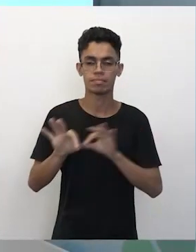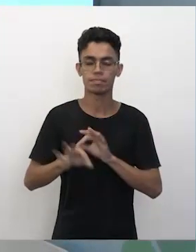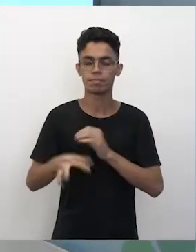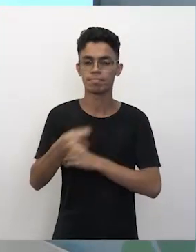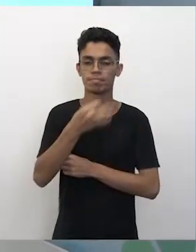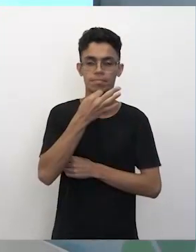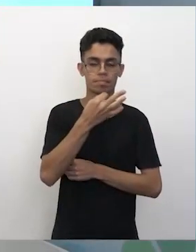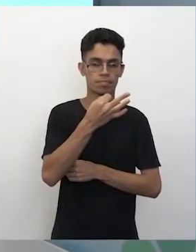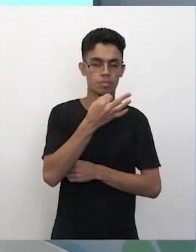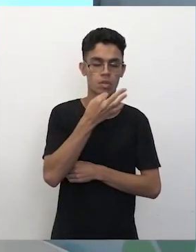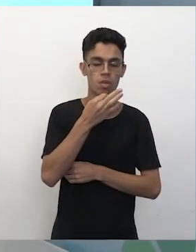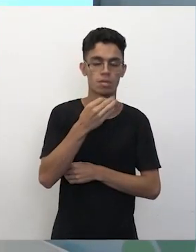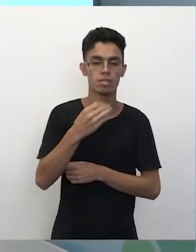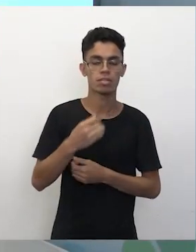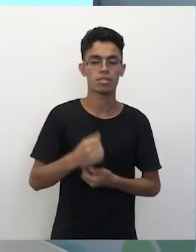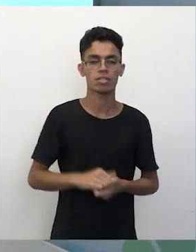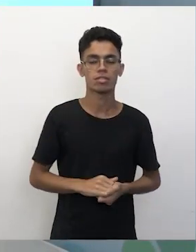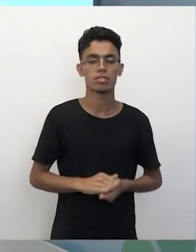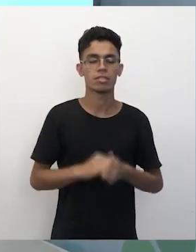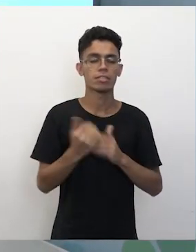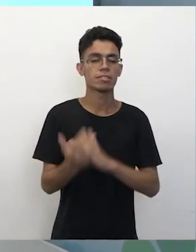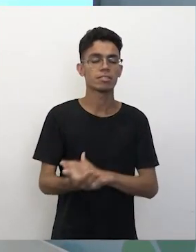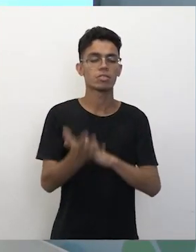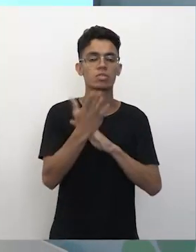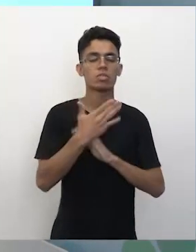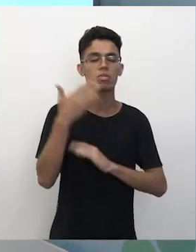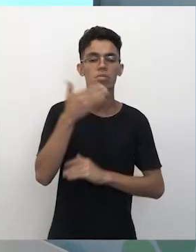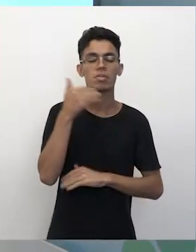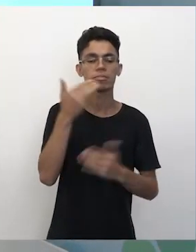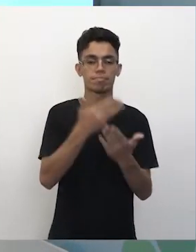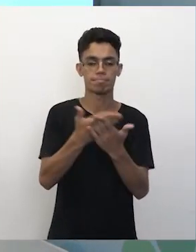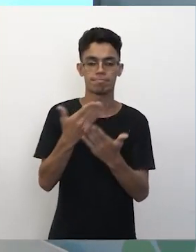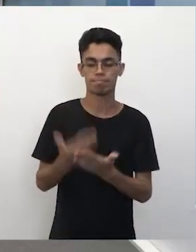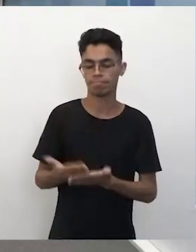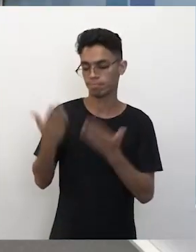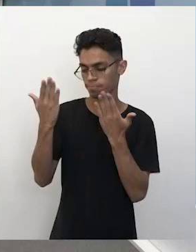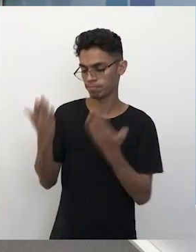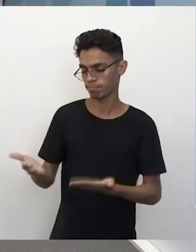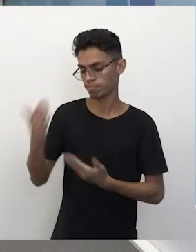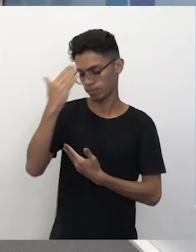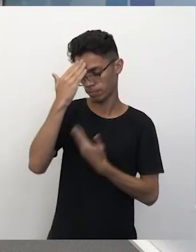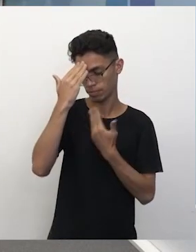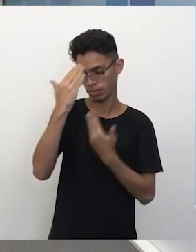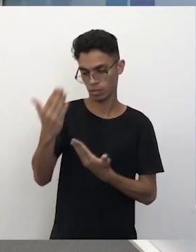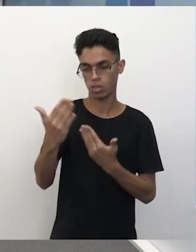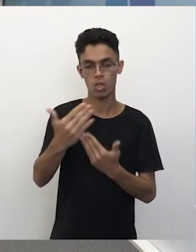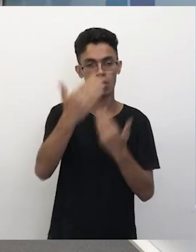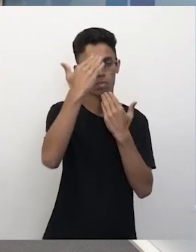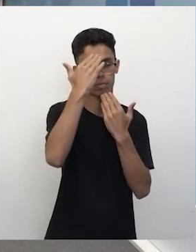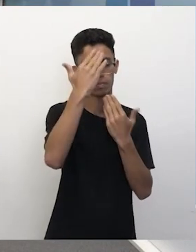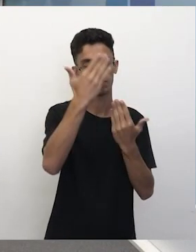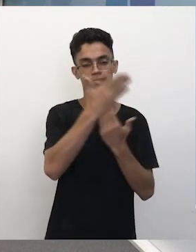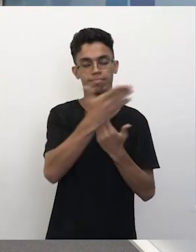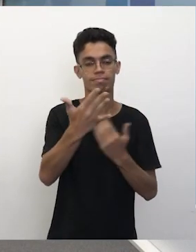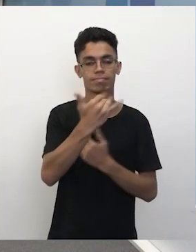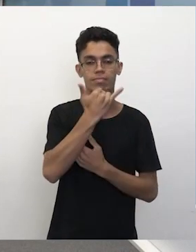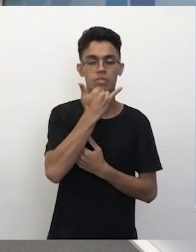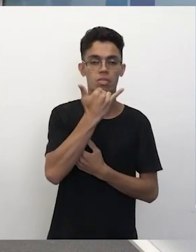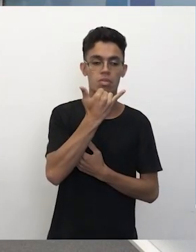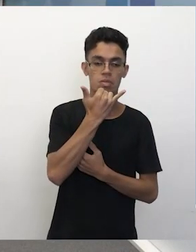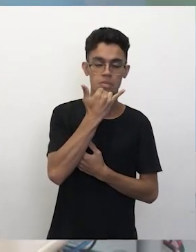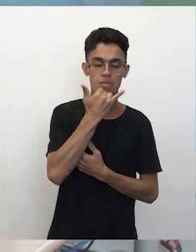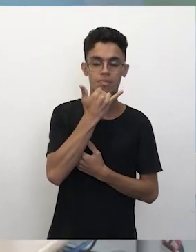bastante coerente e construtiva para a gente melhorar as nossas aulas. Viviane, muito obrigado. Obrigada, pessoal. Desculpa por não ter